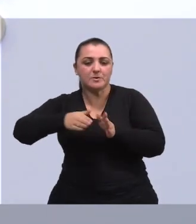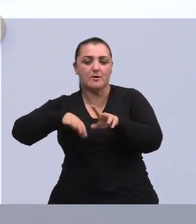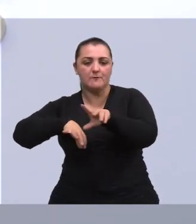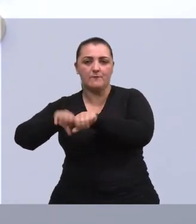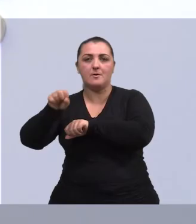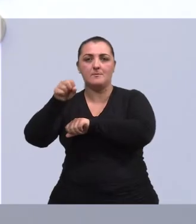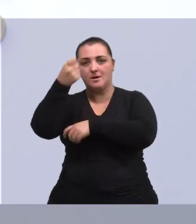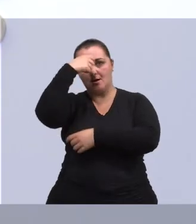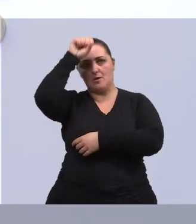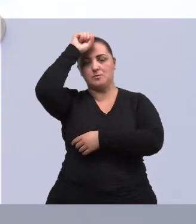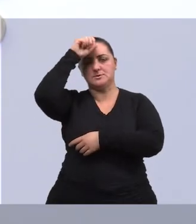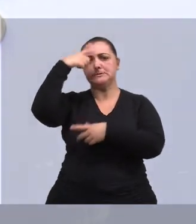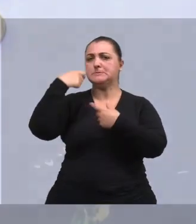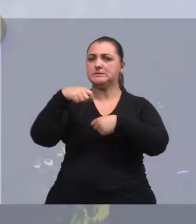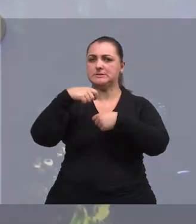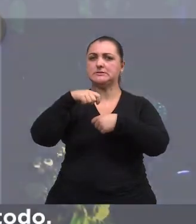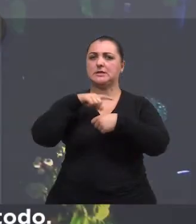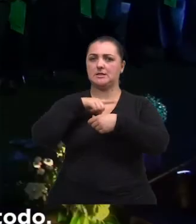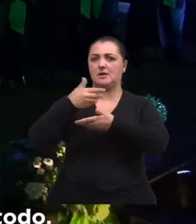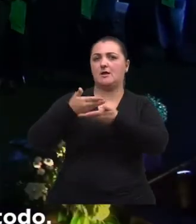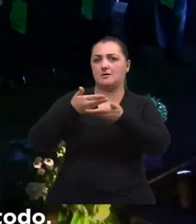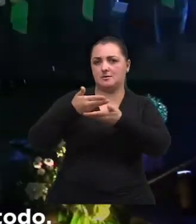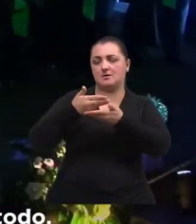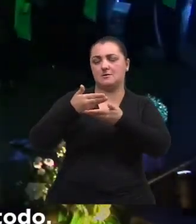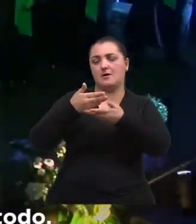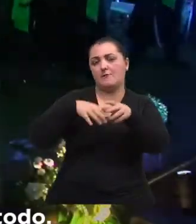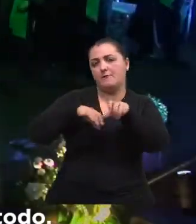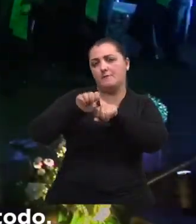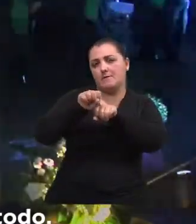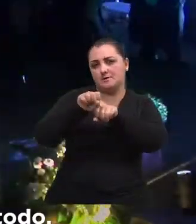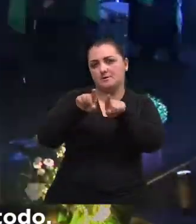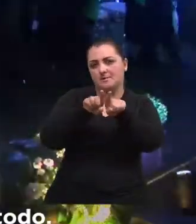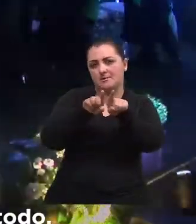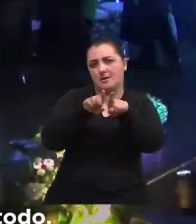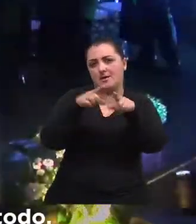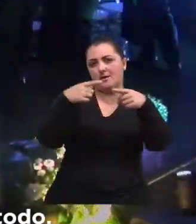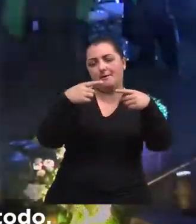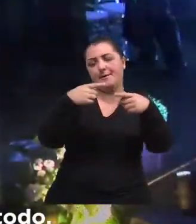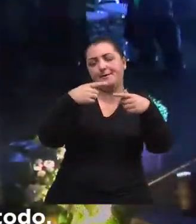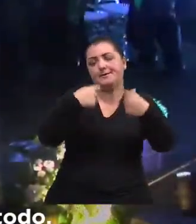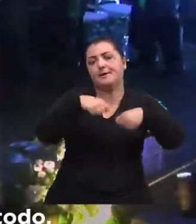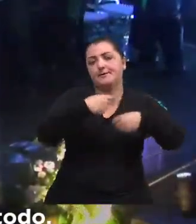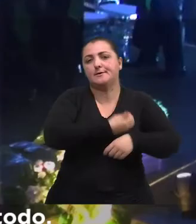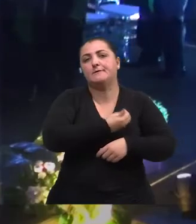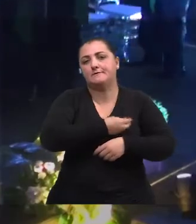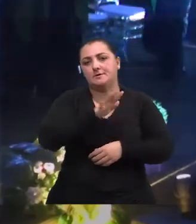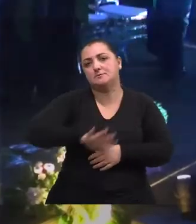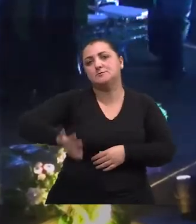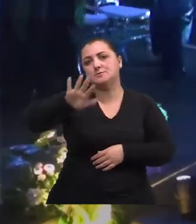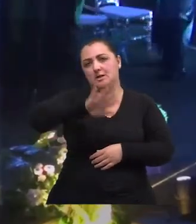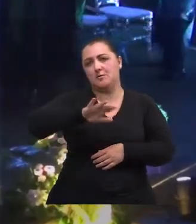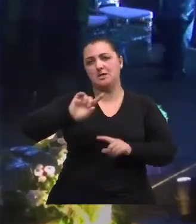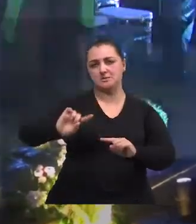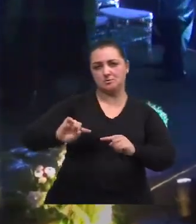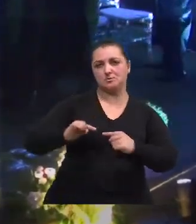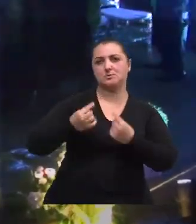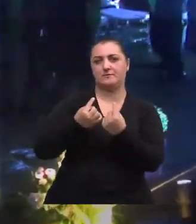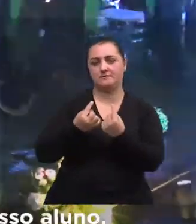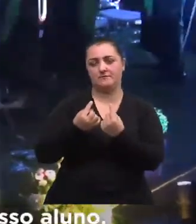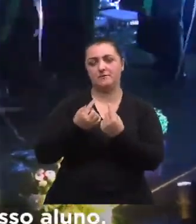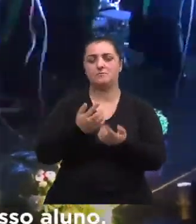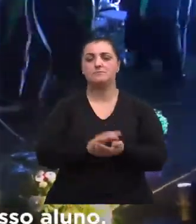UX tem que dar conta, ter formação para dar conta das demandas da vida como um todo. Esse é o grande